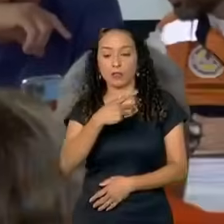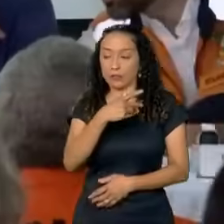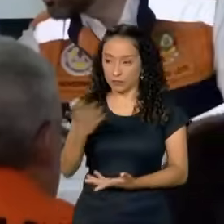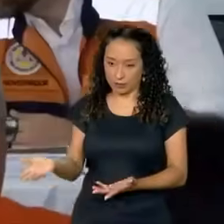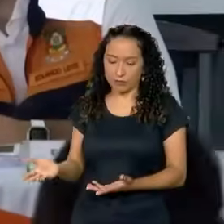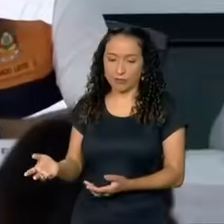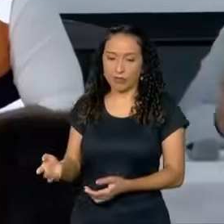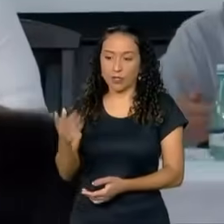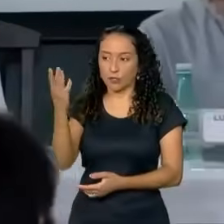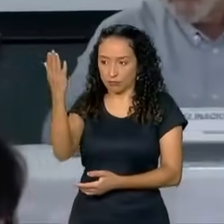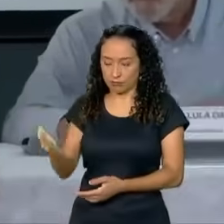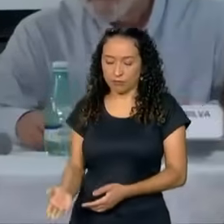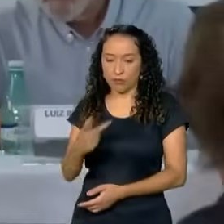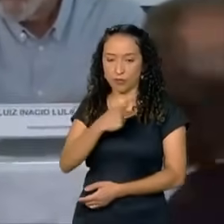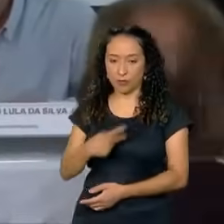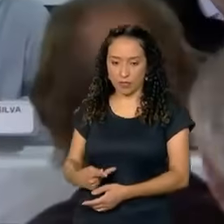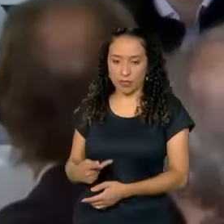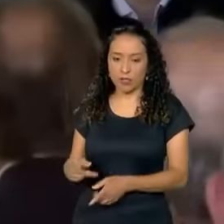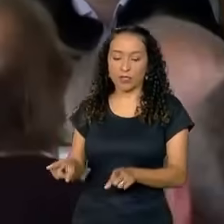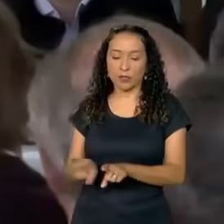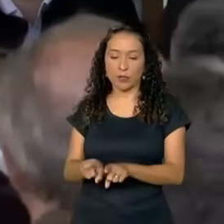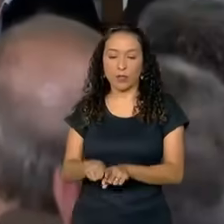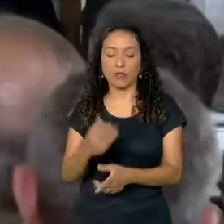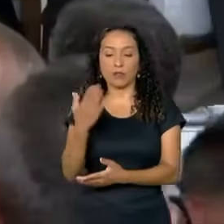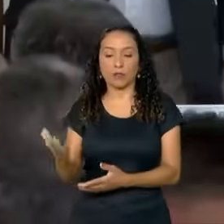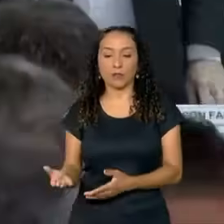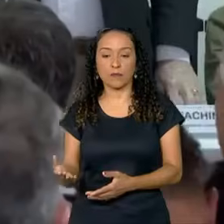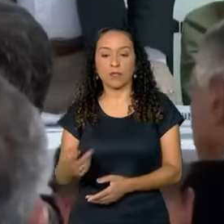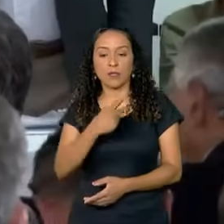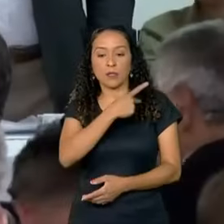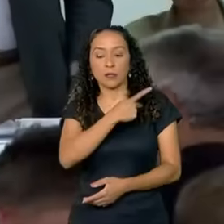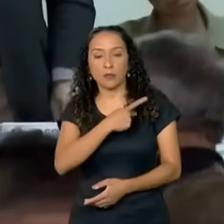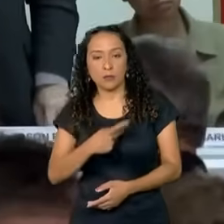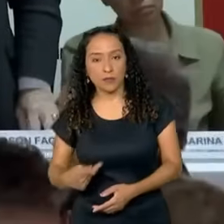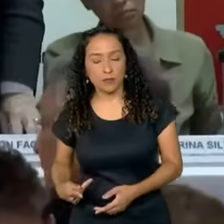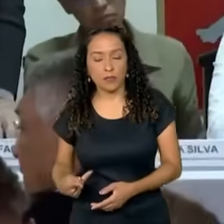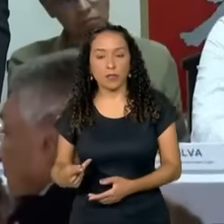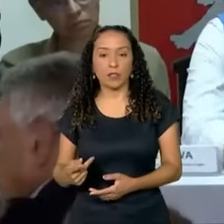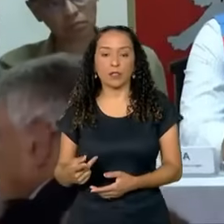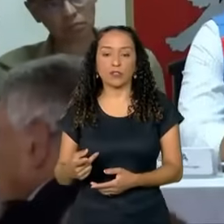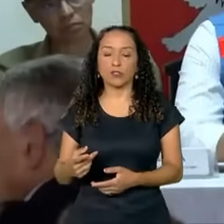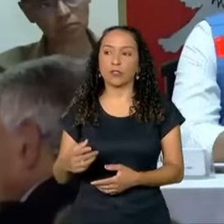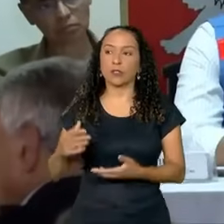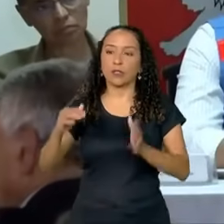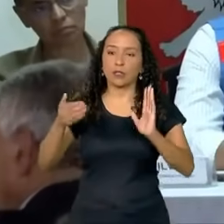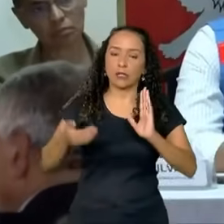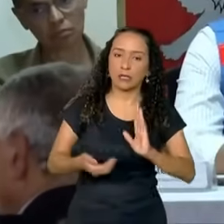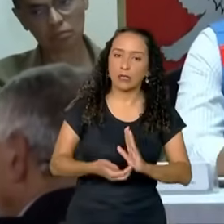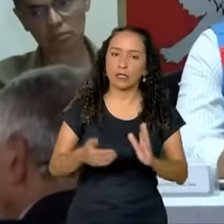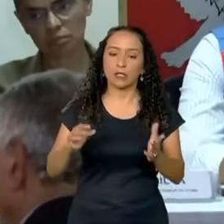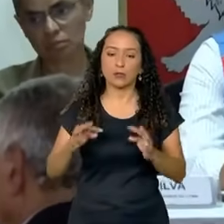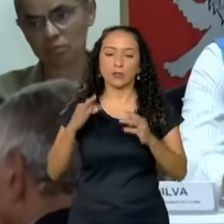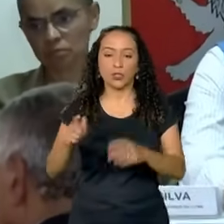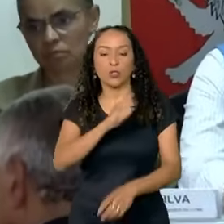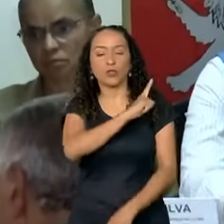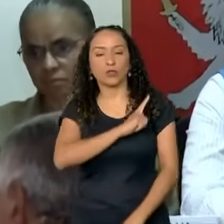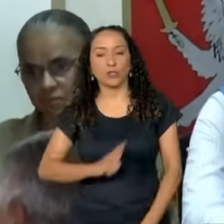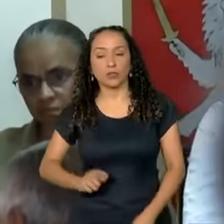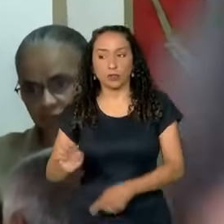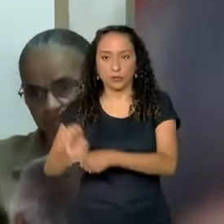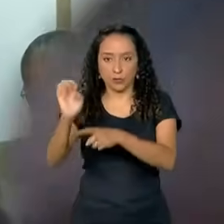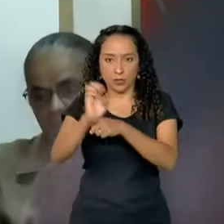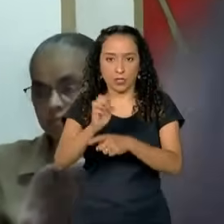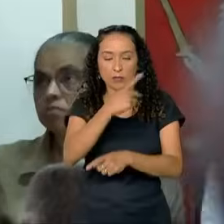República, senhores presidentes do Senado Federal, da Câmara dos Deputados, senhor governador do